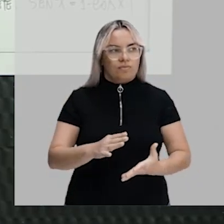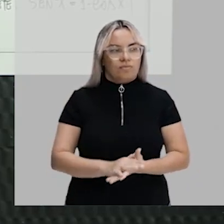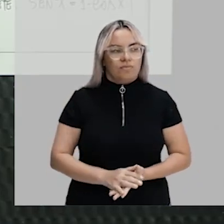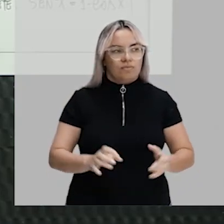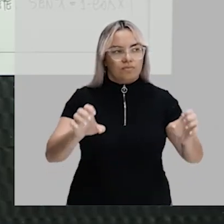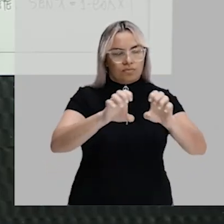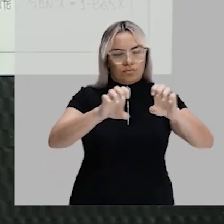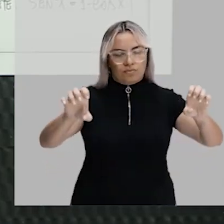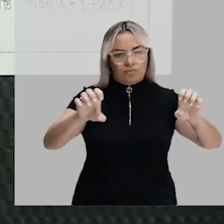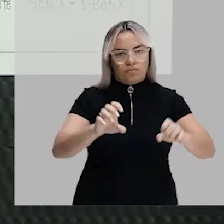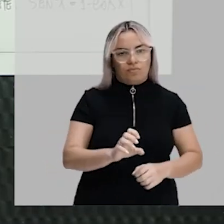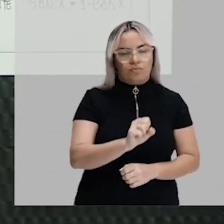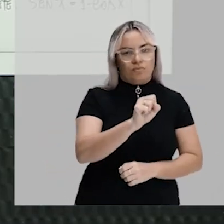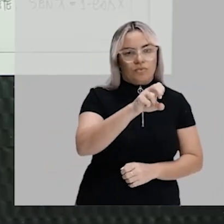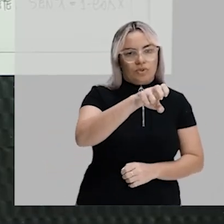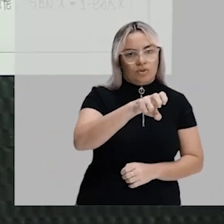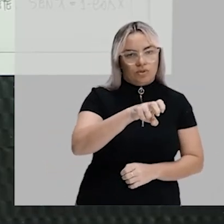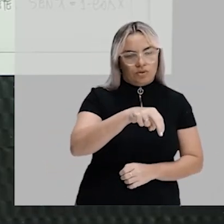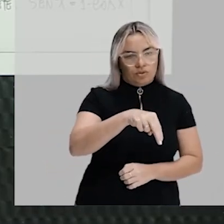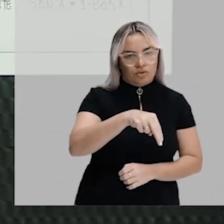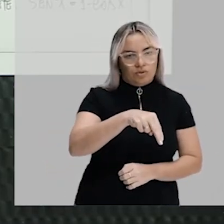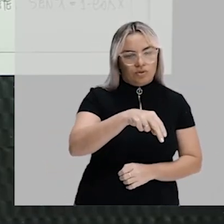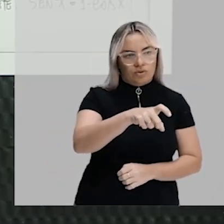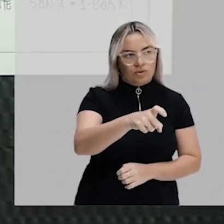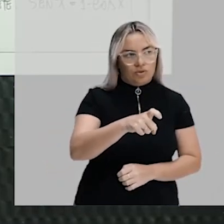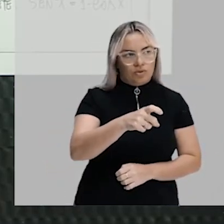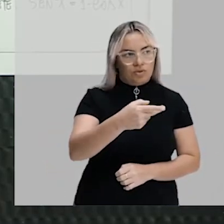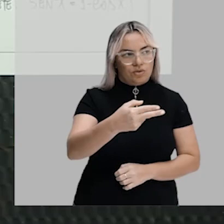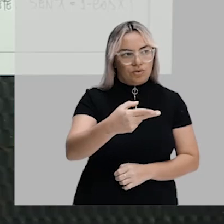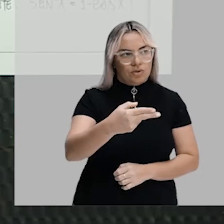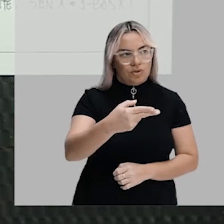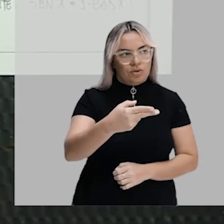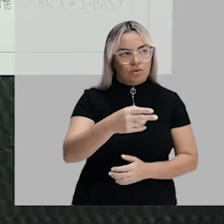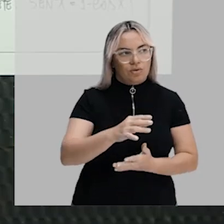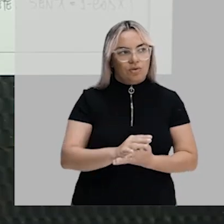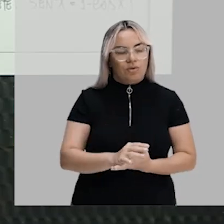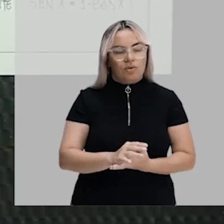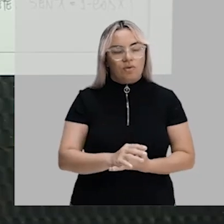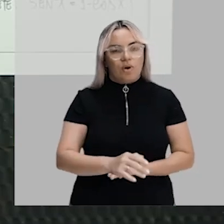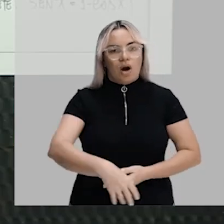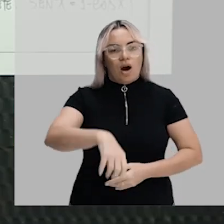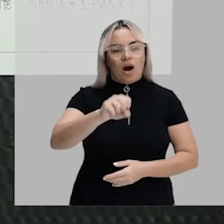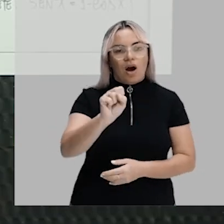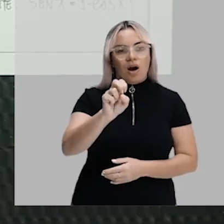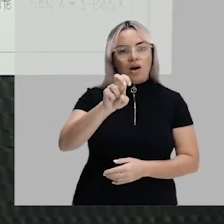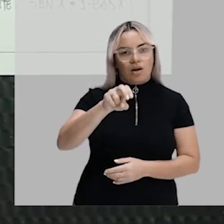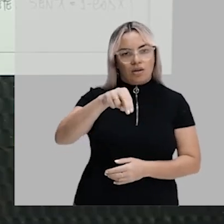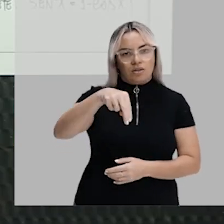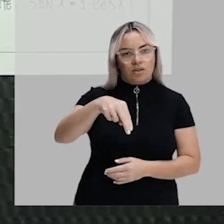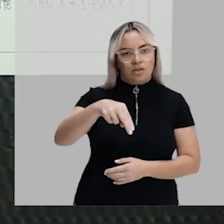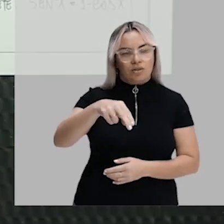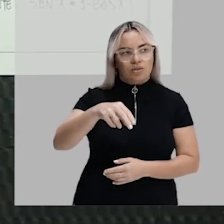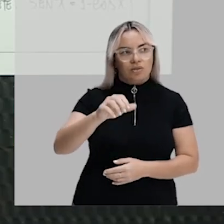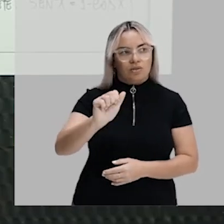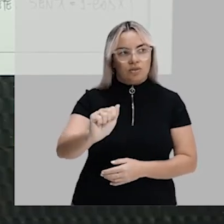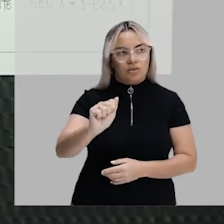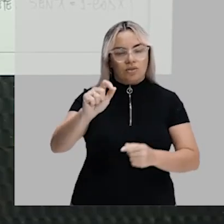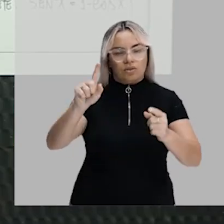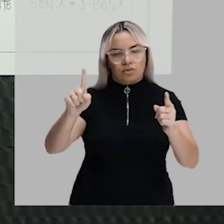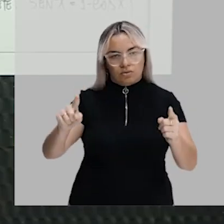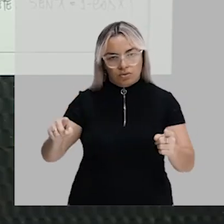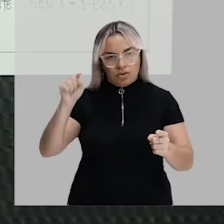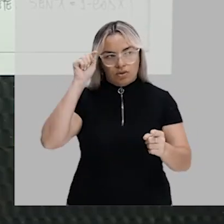tipo seno de x = seno de Alfa né certo esse x vai ser igual a ala + k